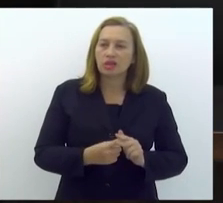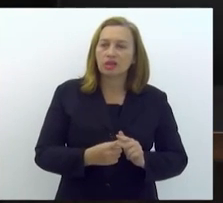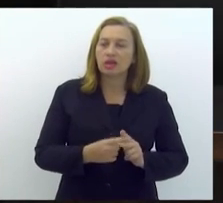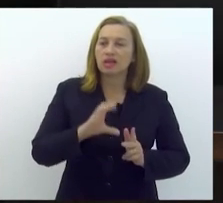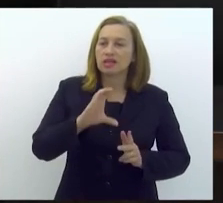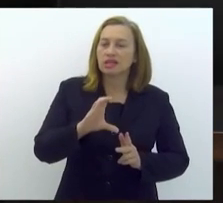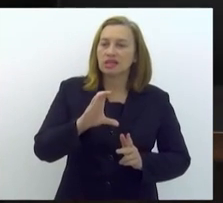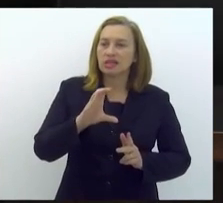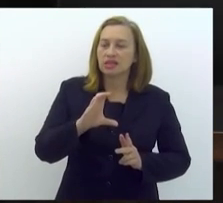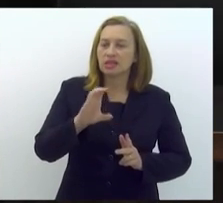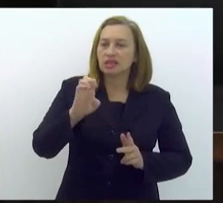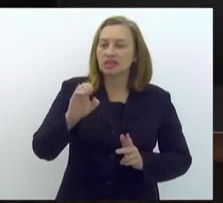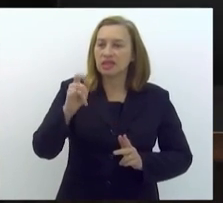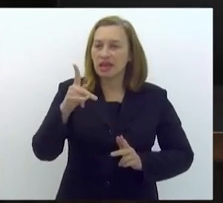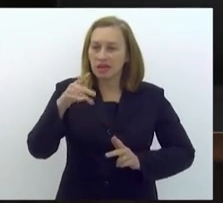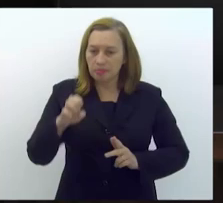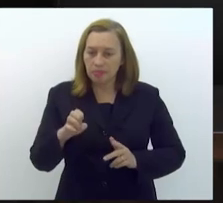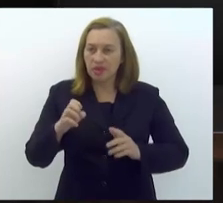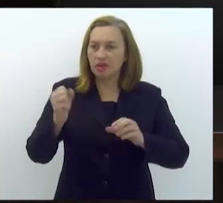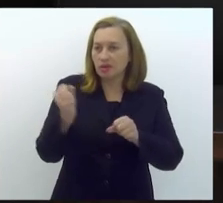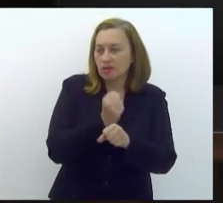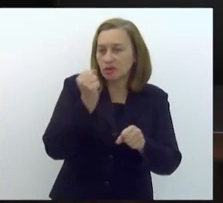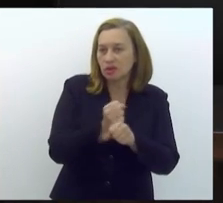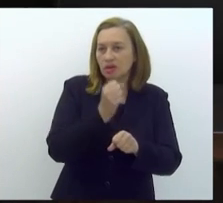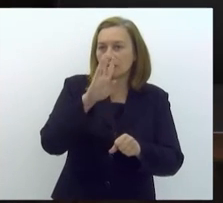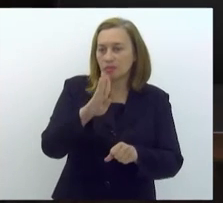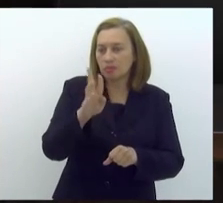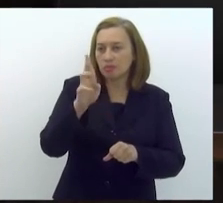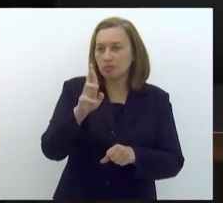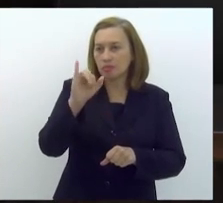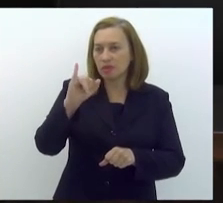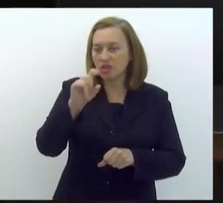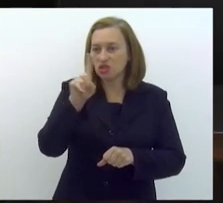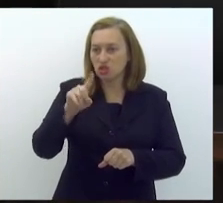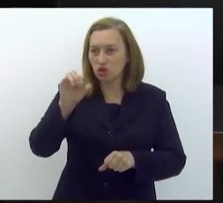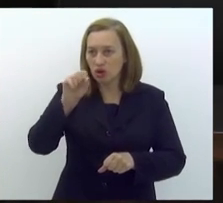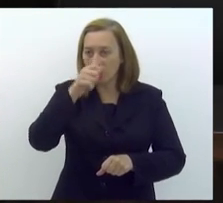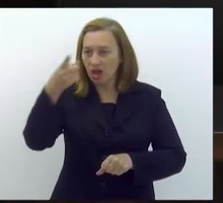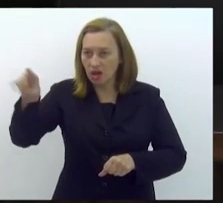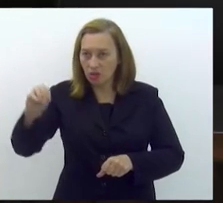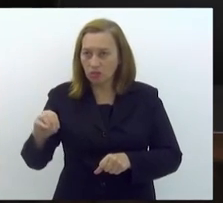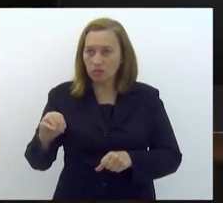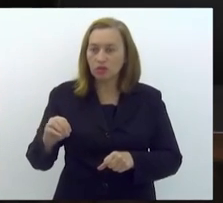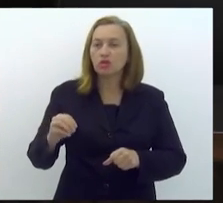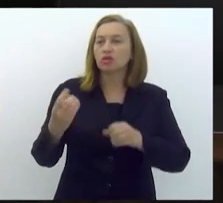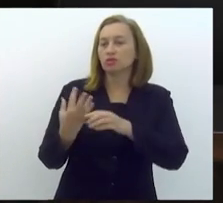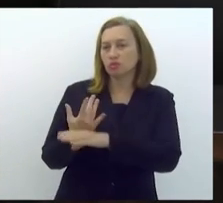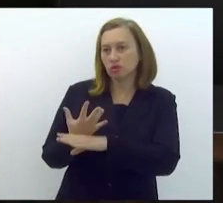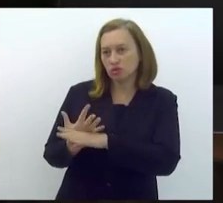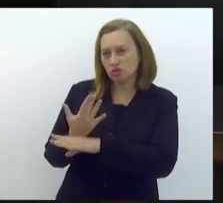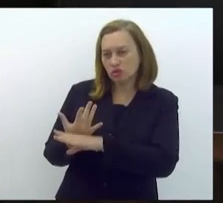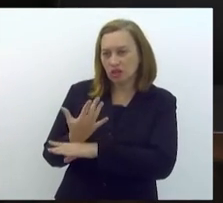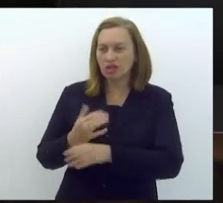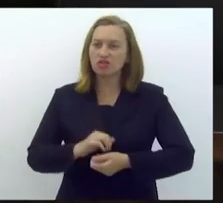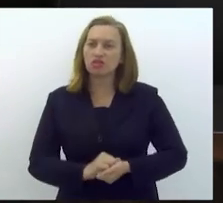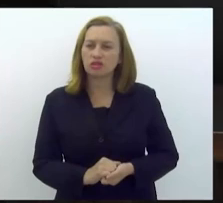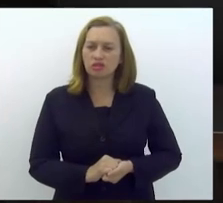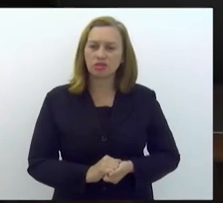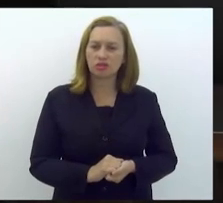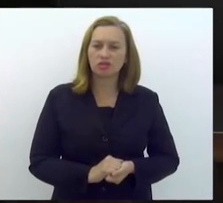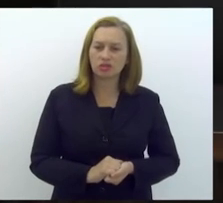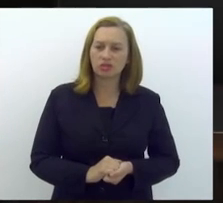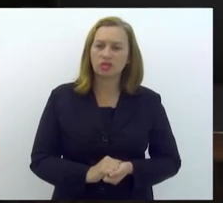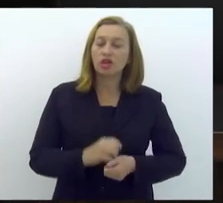Brizolão 328 Maria curié localizado no município de Duque de Caxias parecida